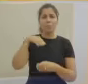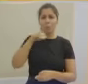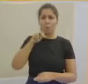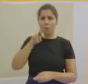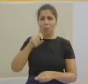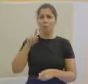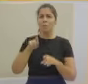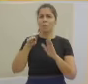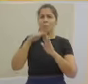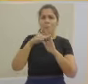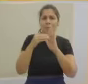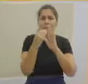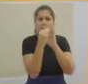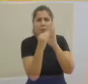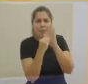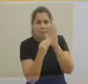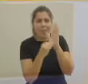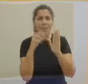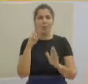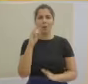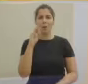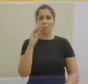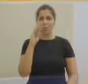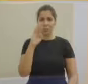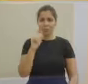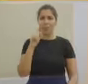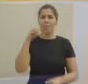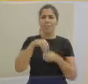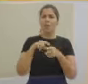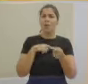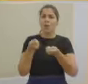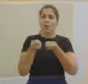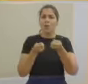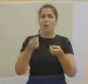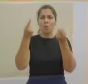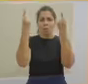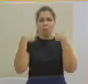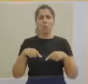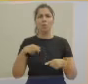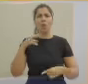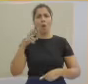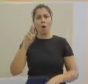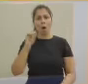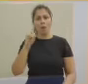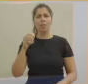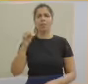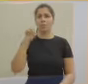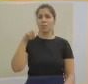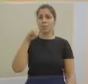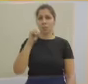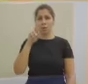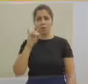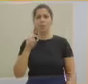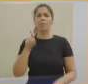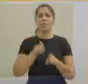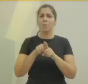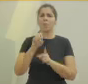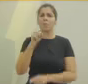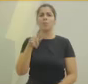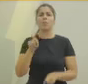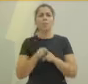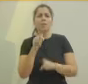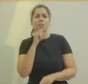plataforma robótica, que tem controladores, motores, rodas, sensores. E esses sensores, por exemplo, permitem localizar onde está